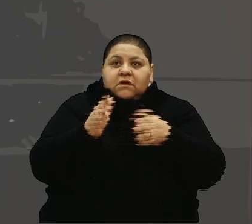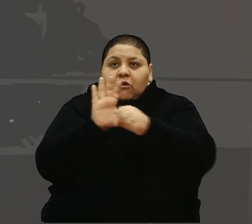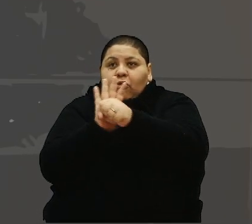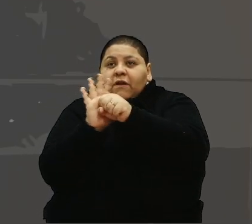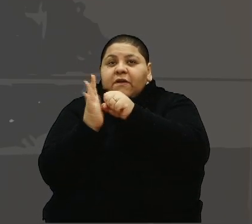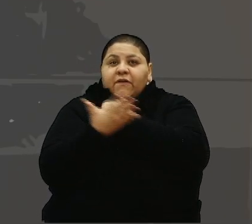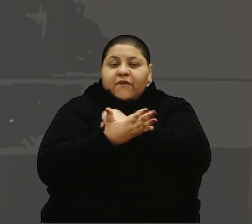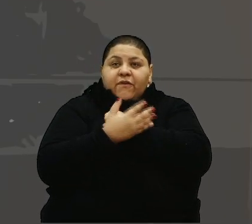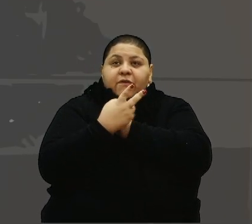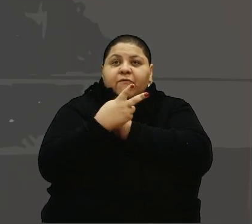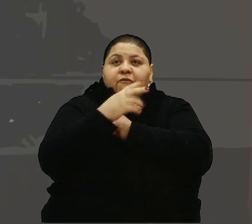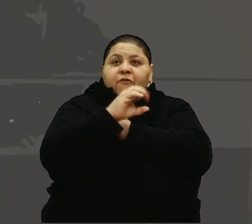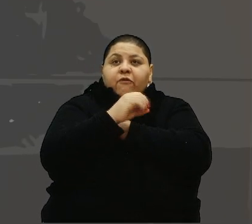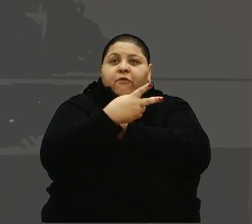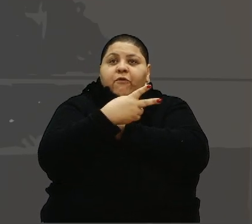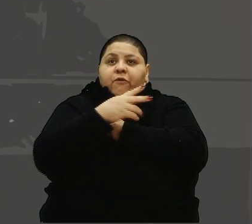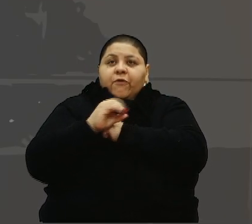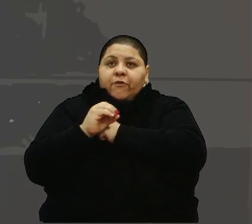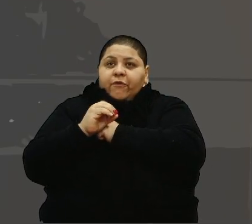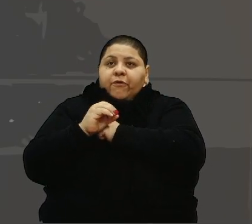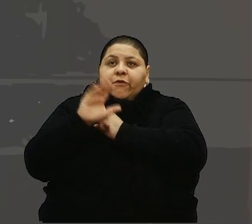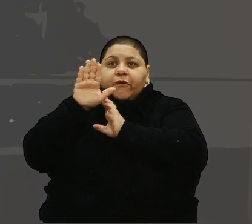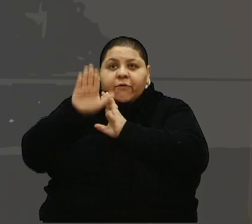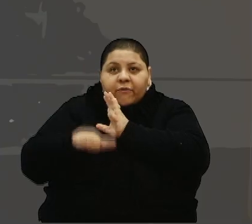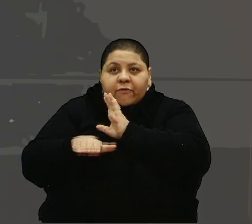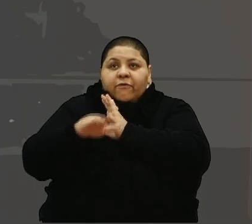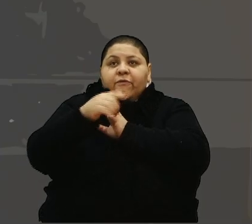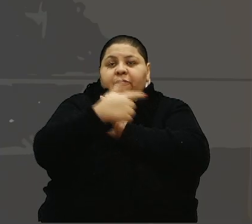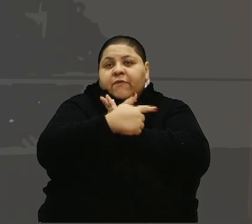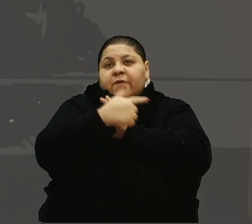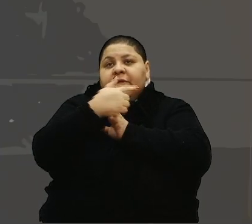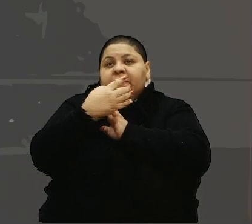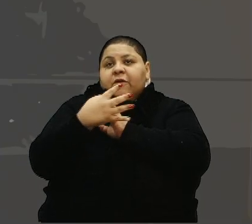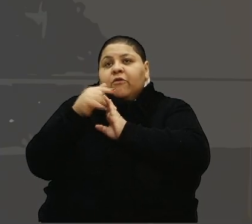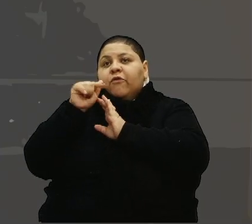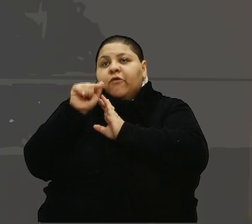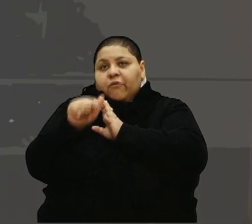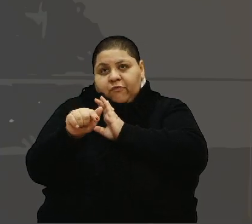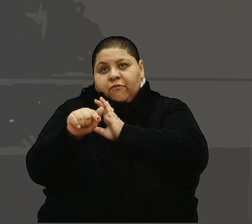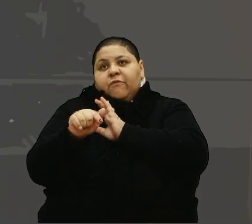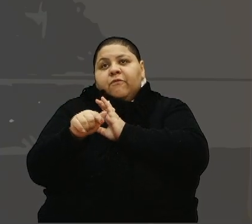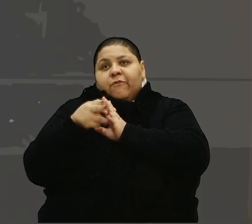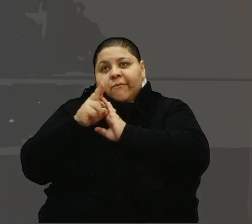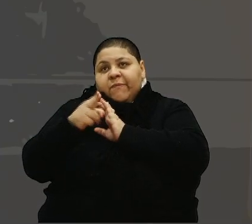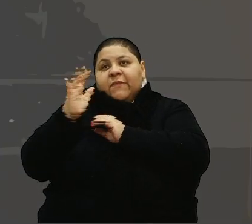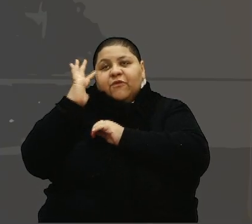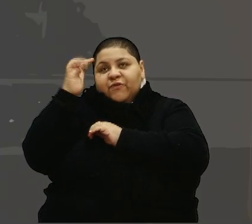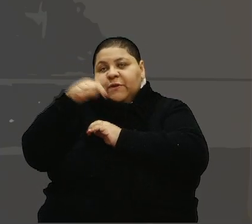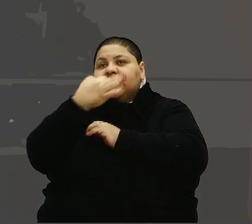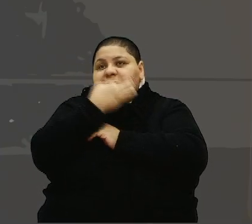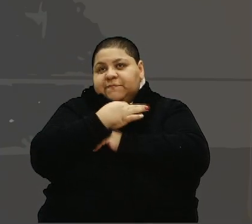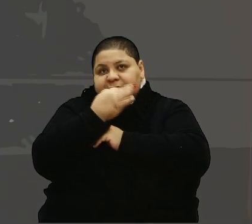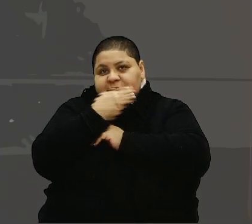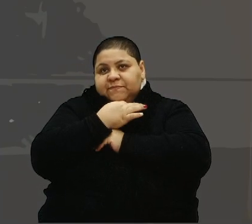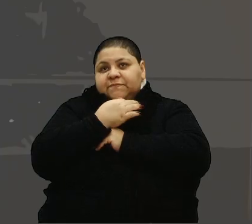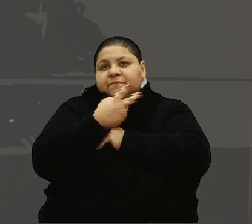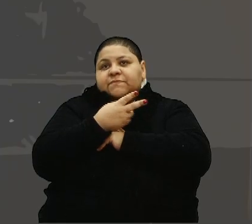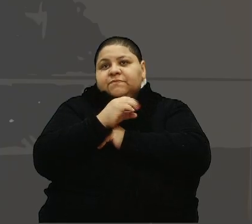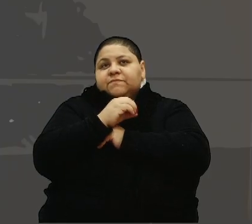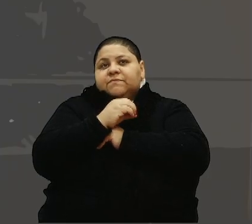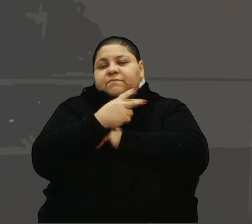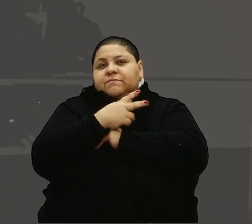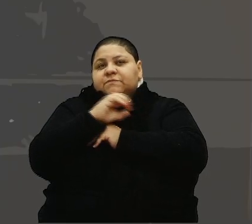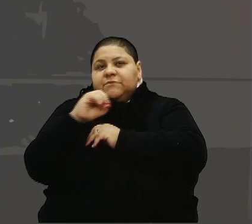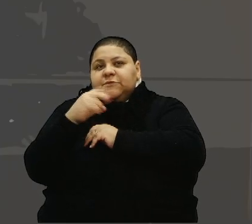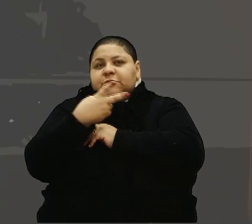pandemia, 2020, baixou para 74 mil, mesma situação que aconteceu em Caxias, 2020,